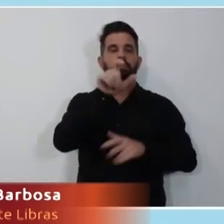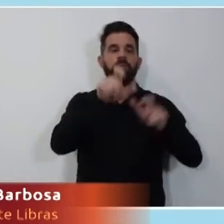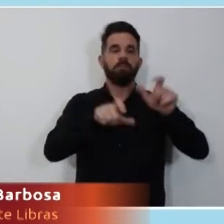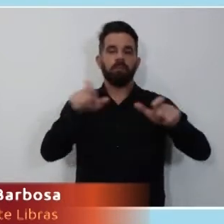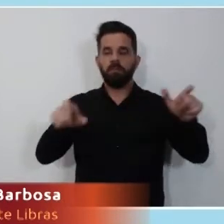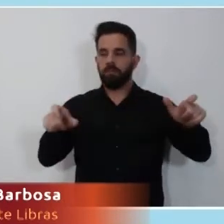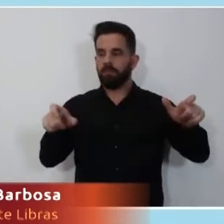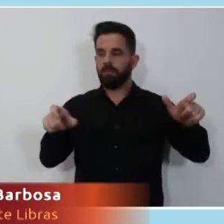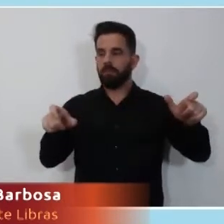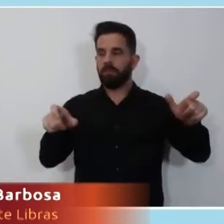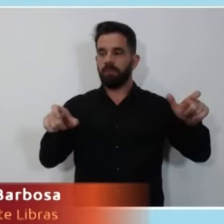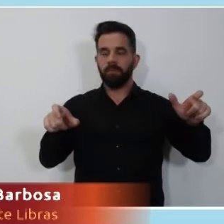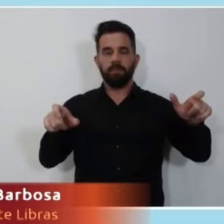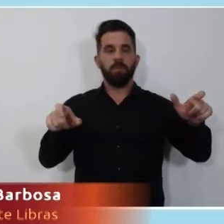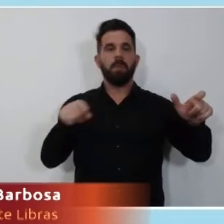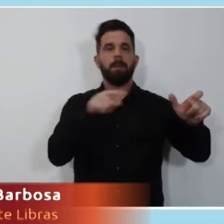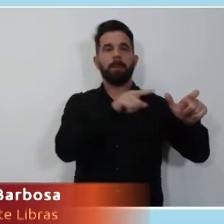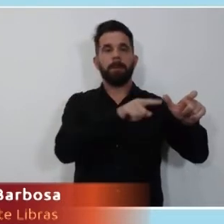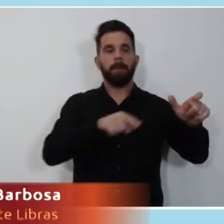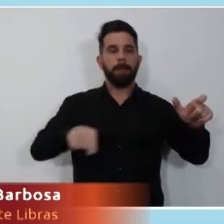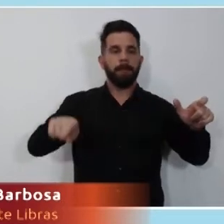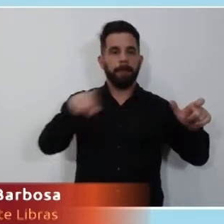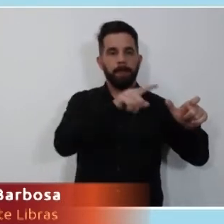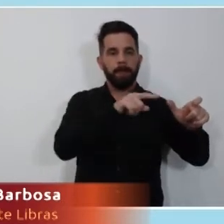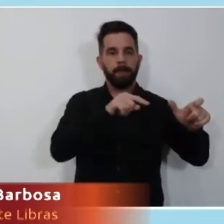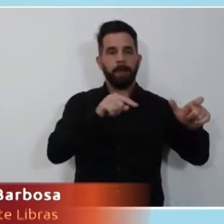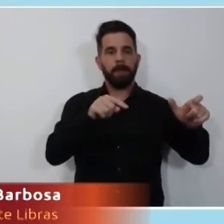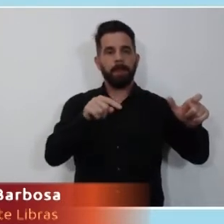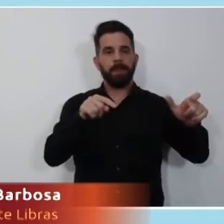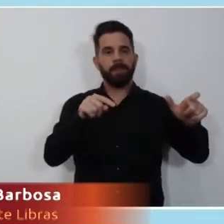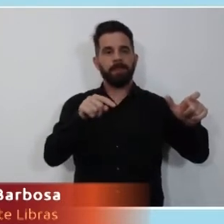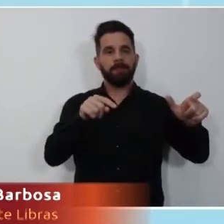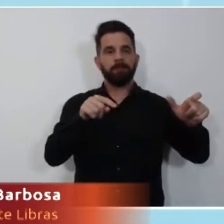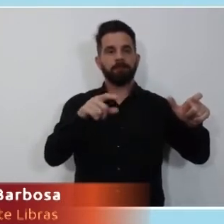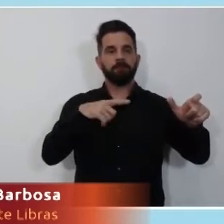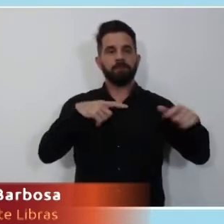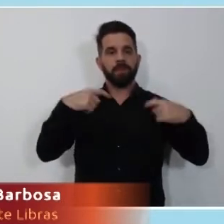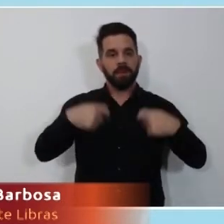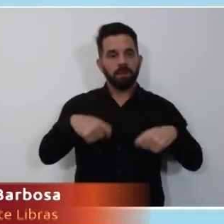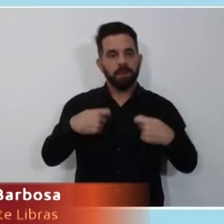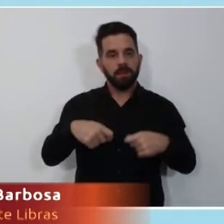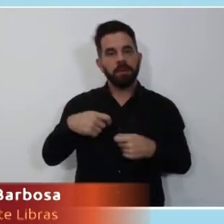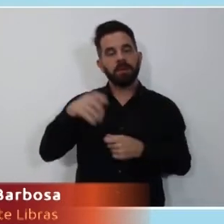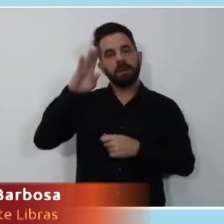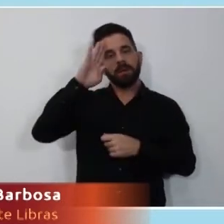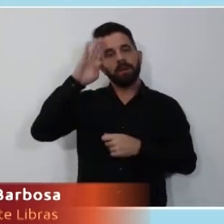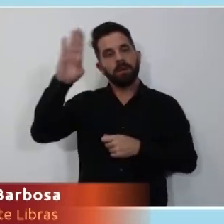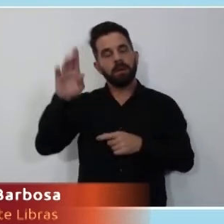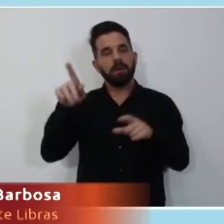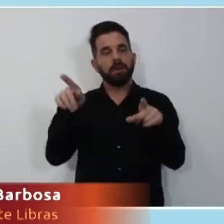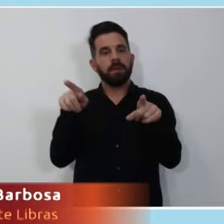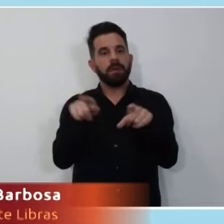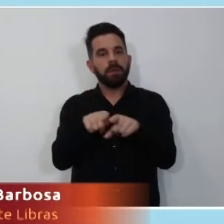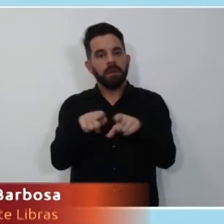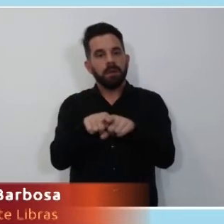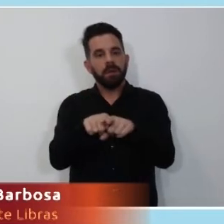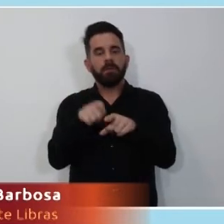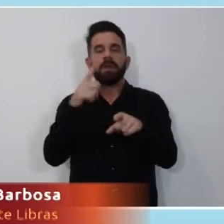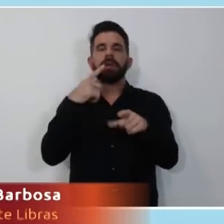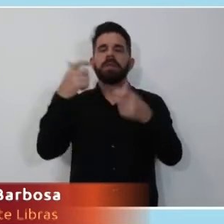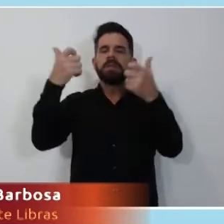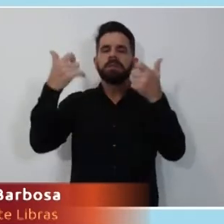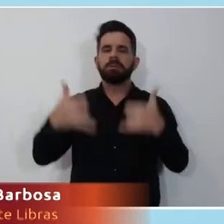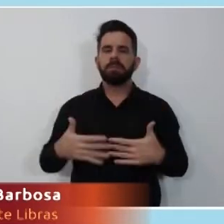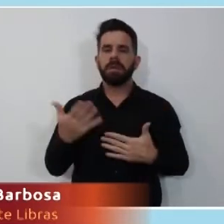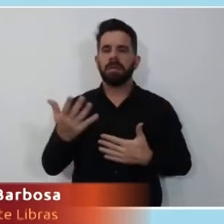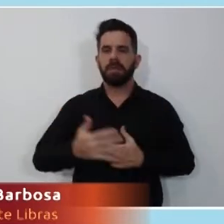Ao subsidiar, essas cidades podem, muitas vezes, também fazer com que o cidadão pague menos? Explica para a gente.